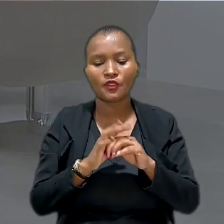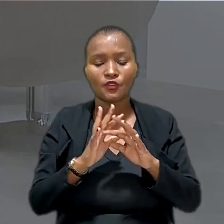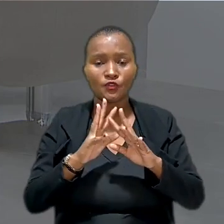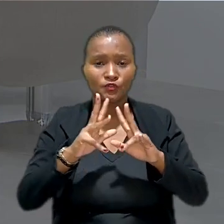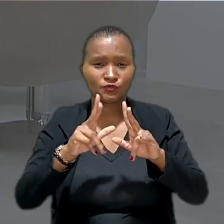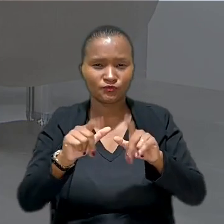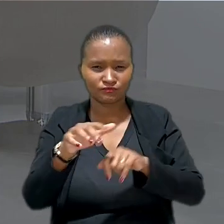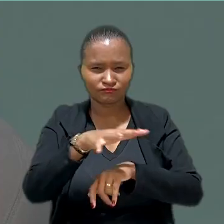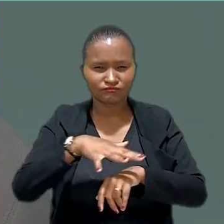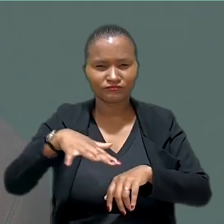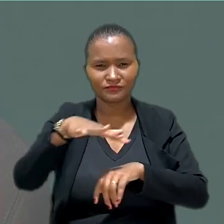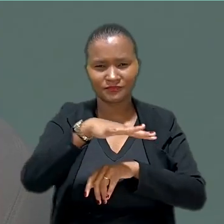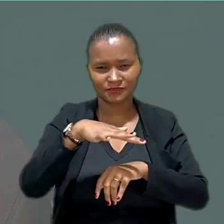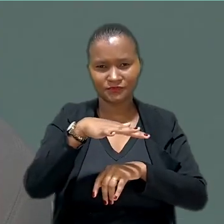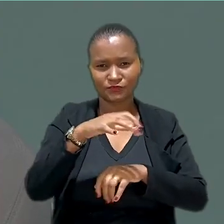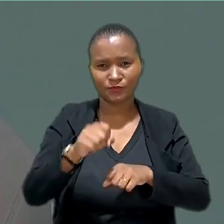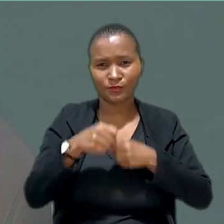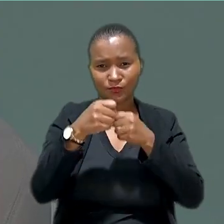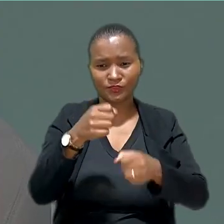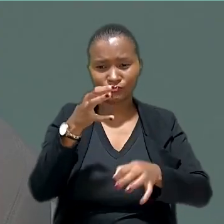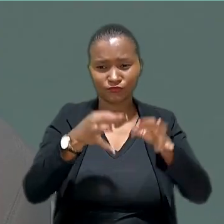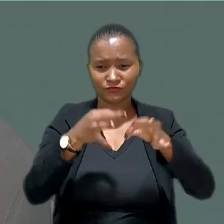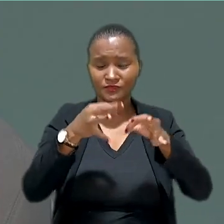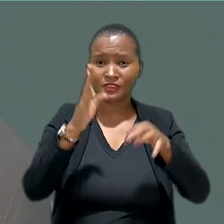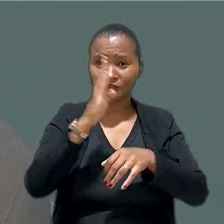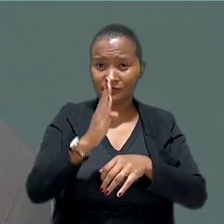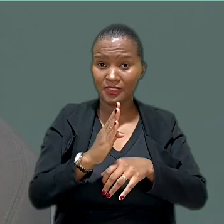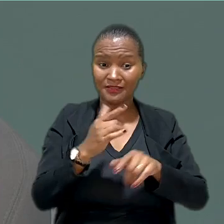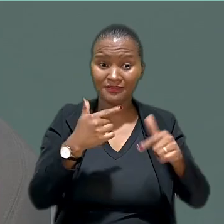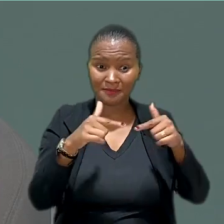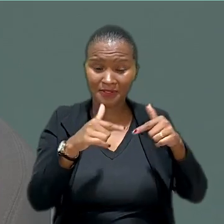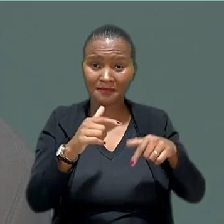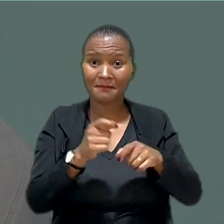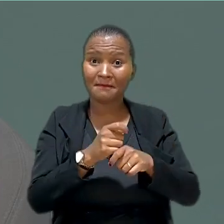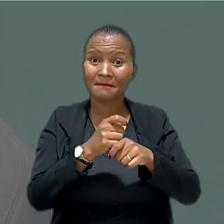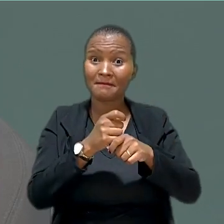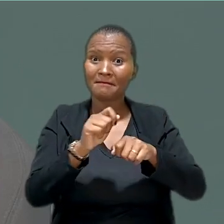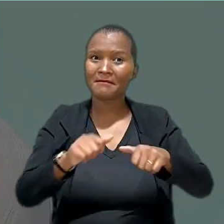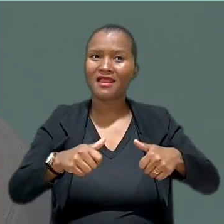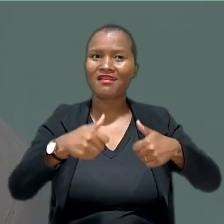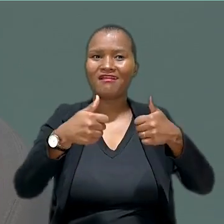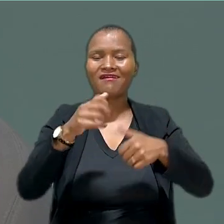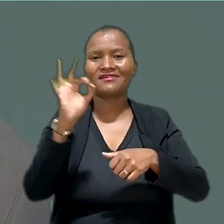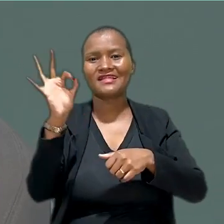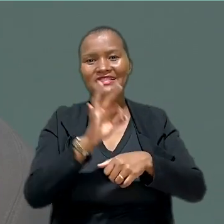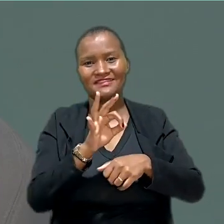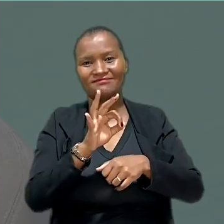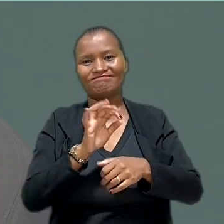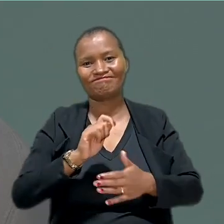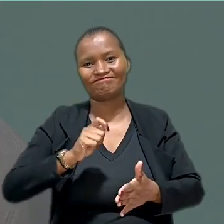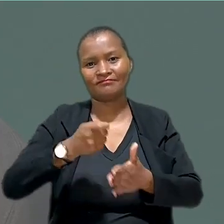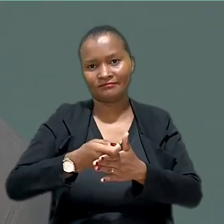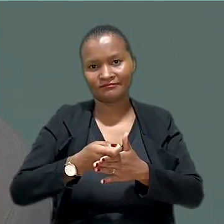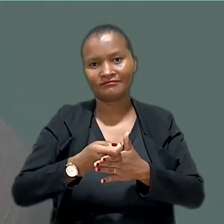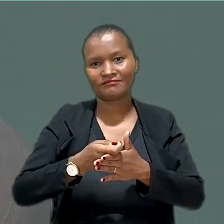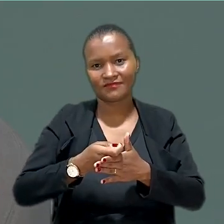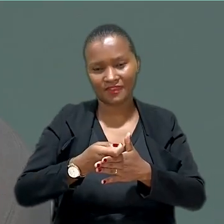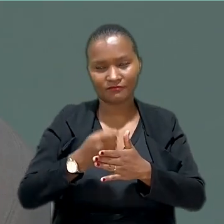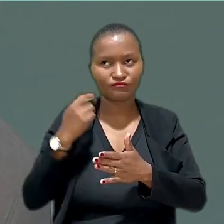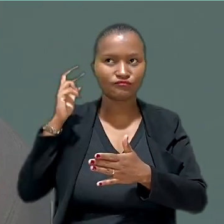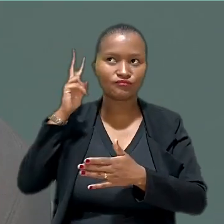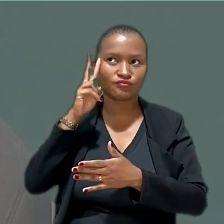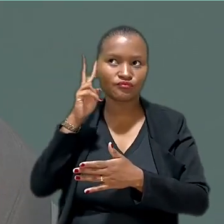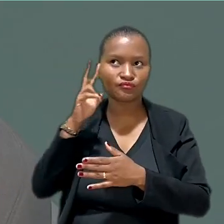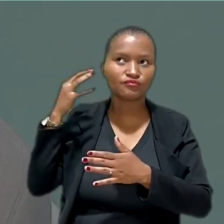anos do Poder Judiciário brasileiro, o trabalhista é o que tem melhor índice de efetividade da execução, historicamente. Os dados do